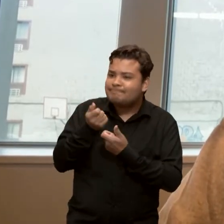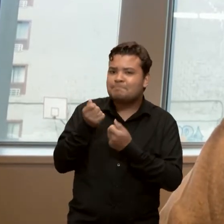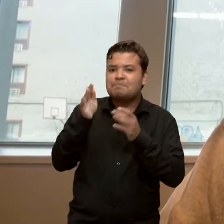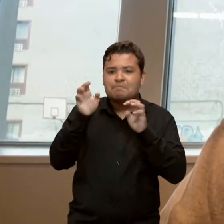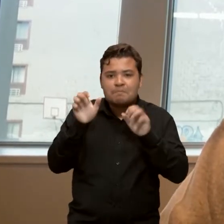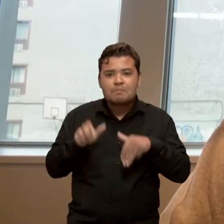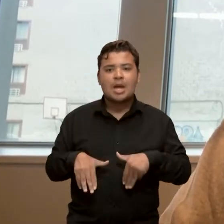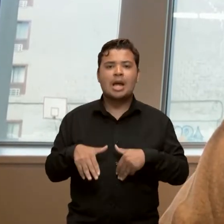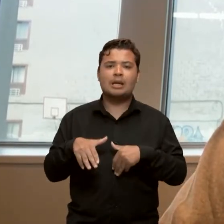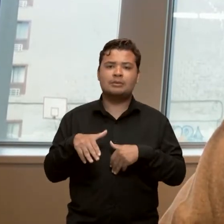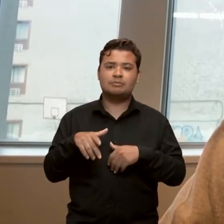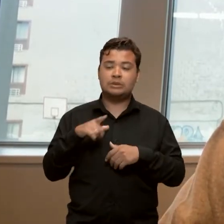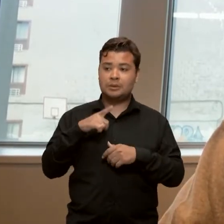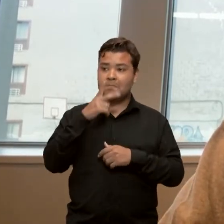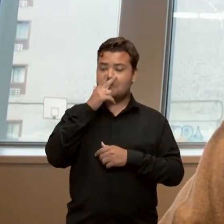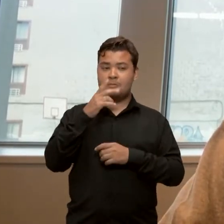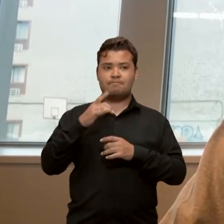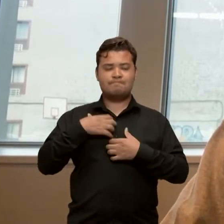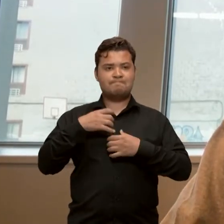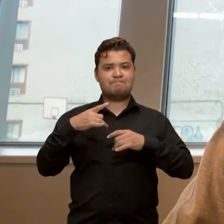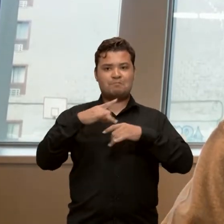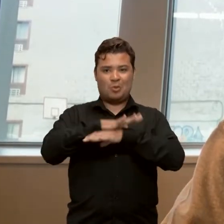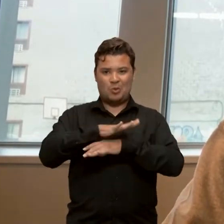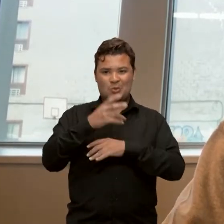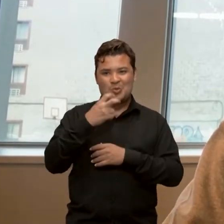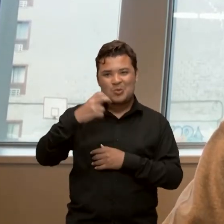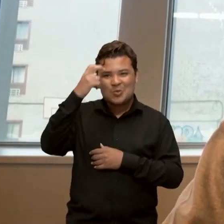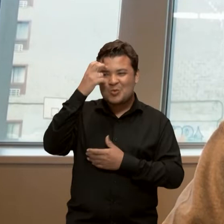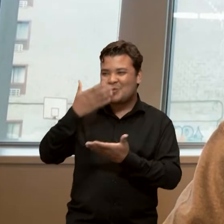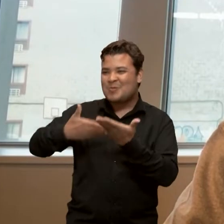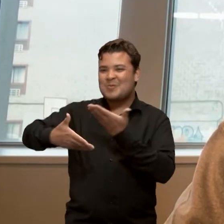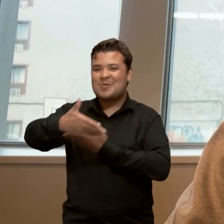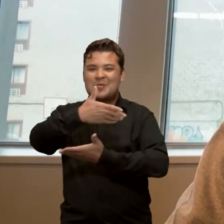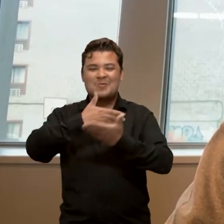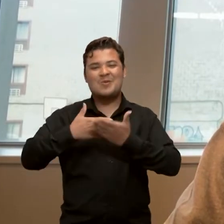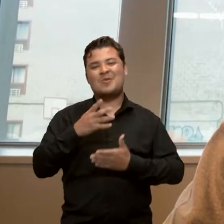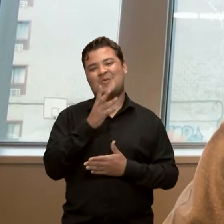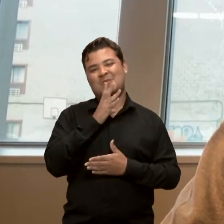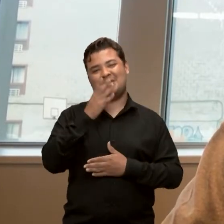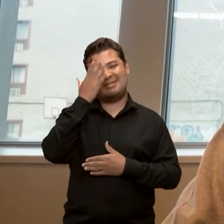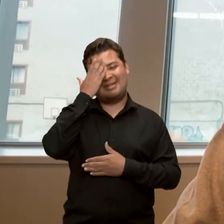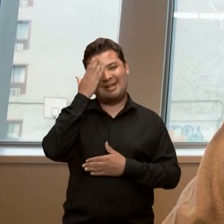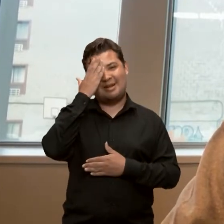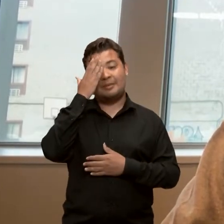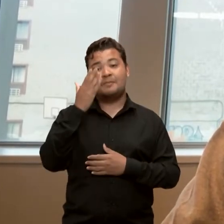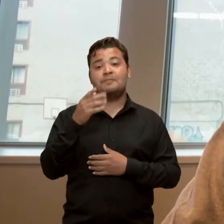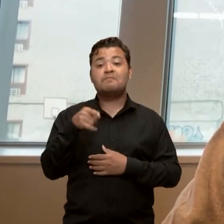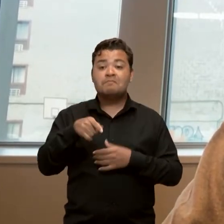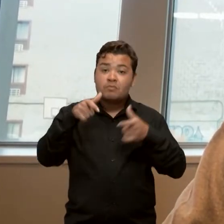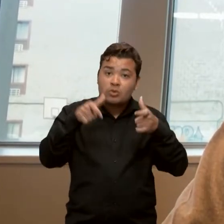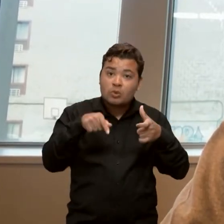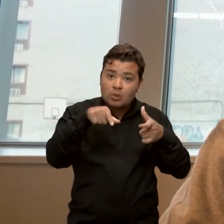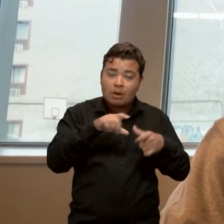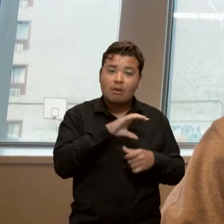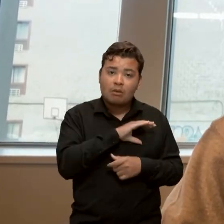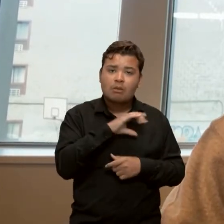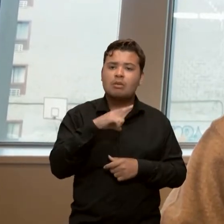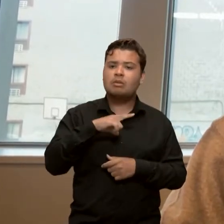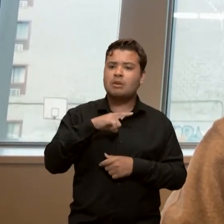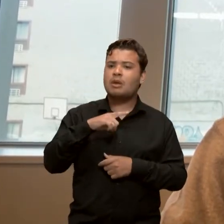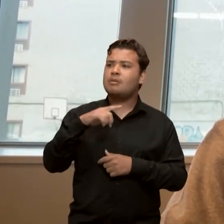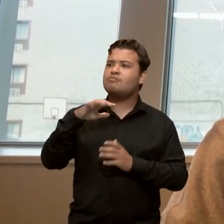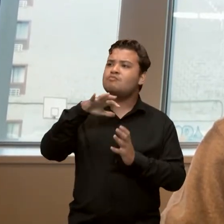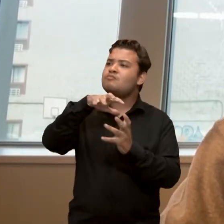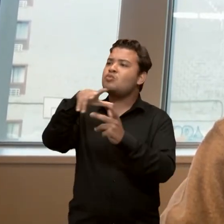para lidar com a questão multicultural. Então, as pessoas, elas sabem, a gente vê pessoas de todos os lugares do